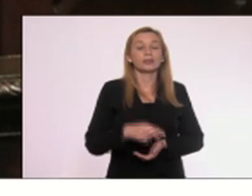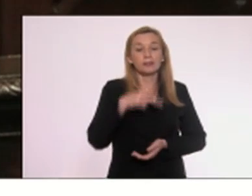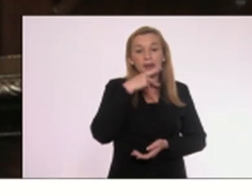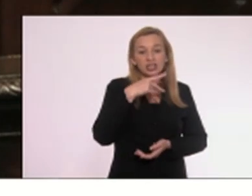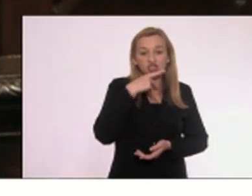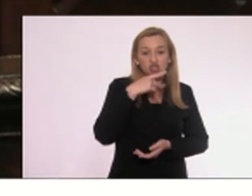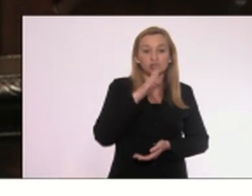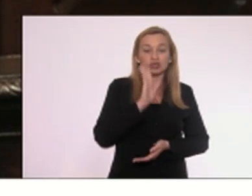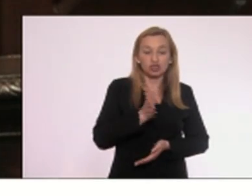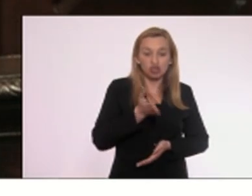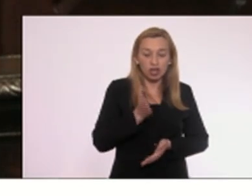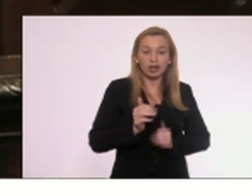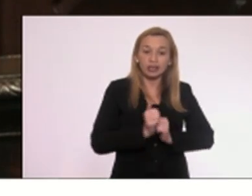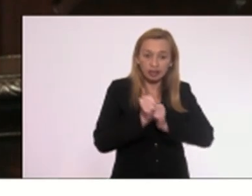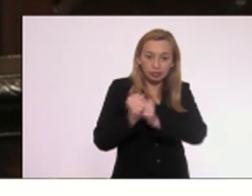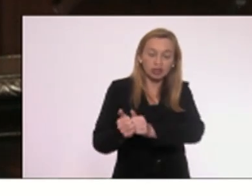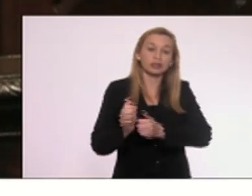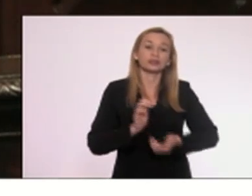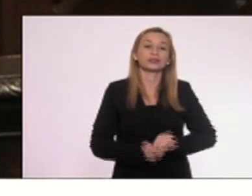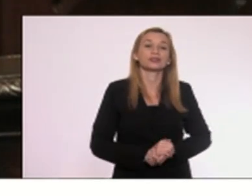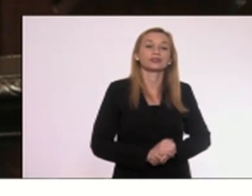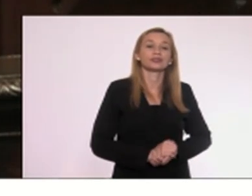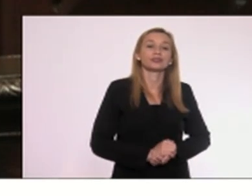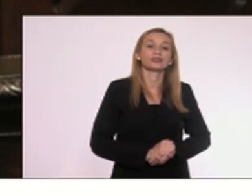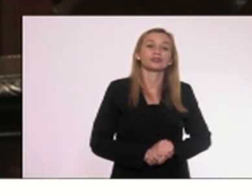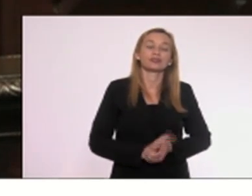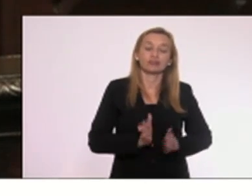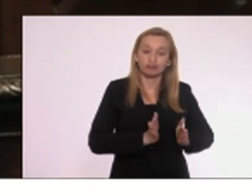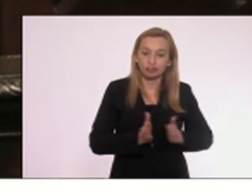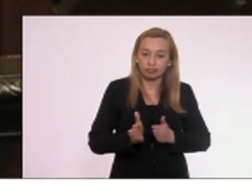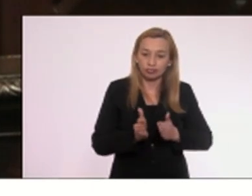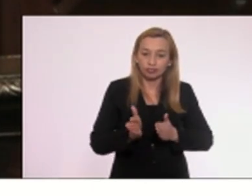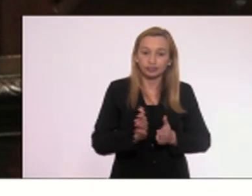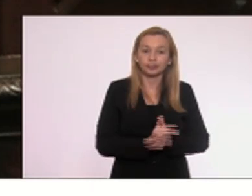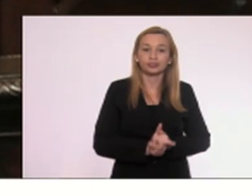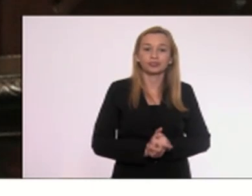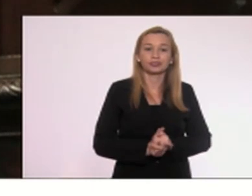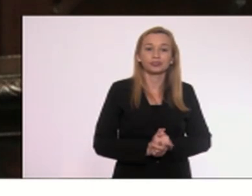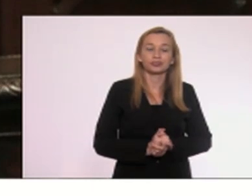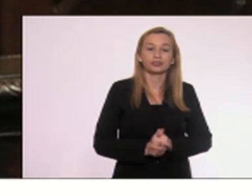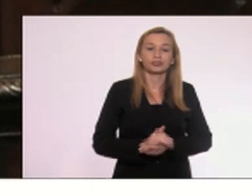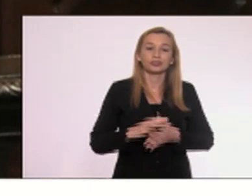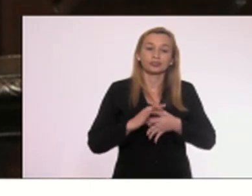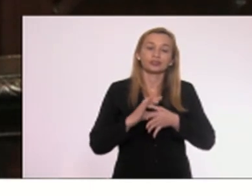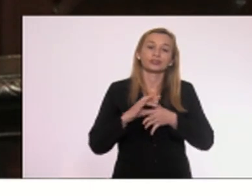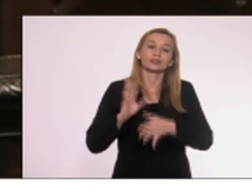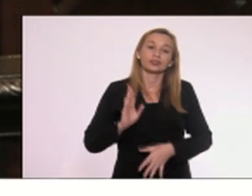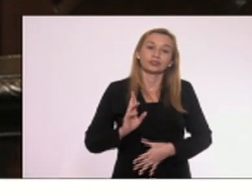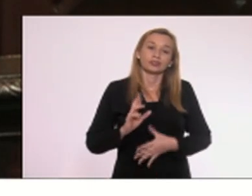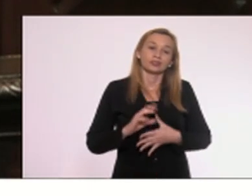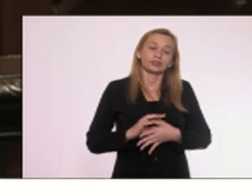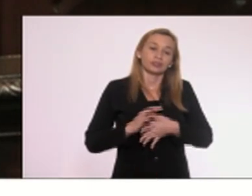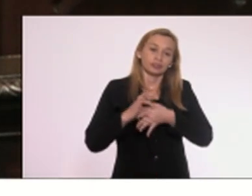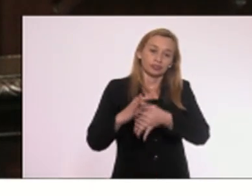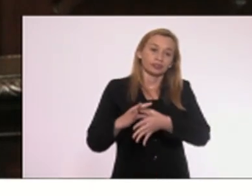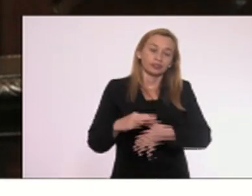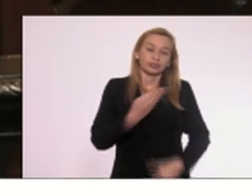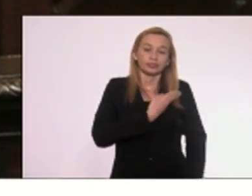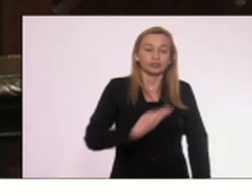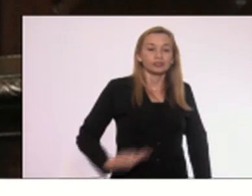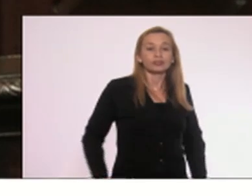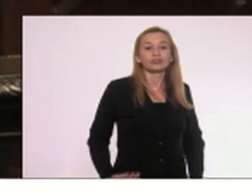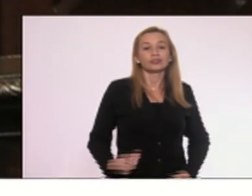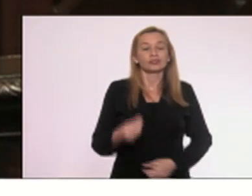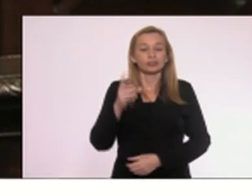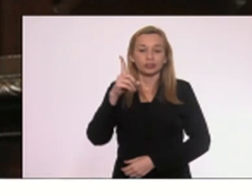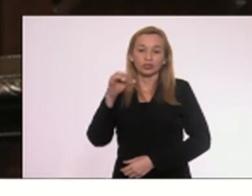partido já caminha nessa direção sob a liderança do